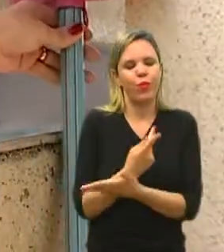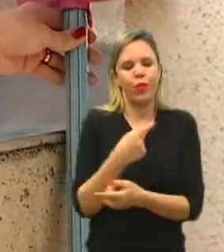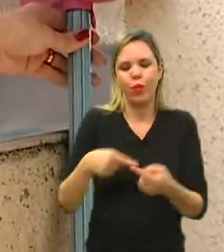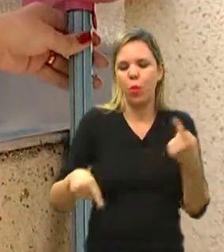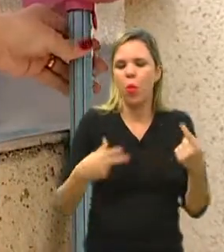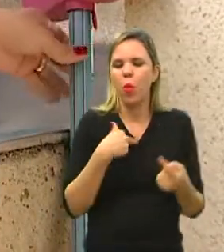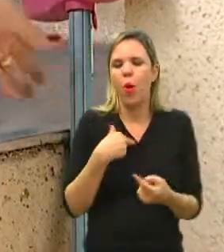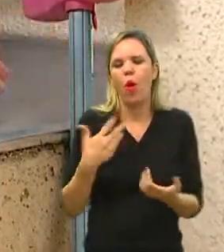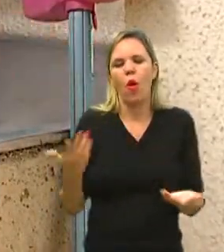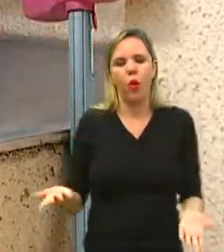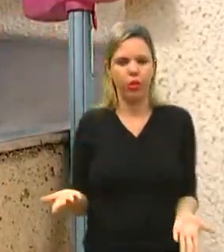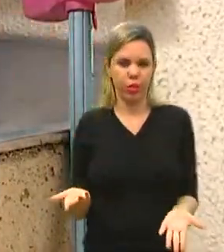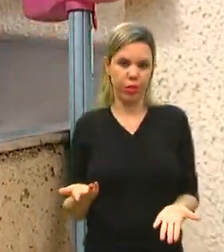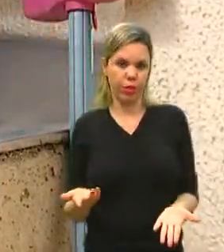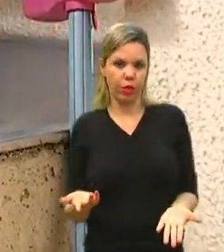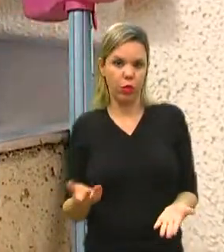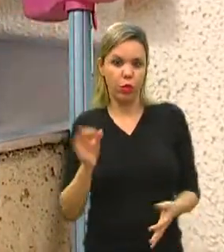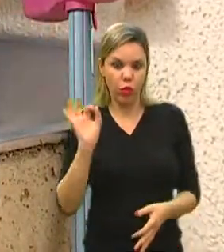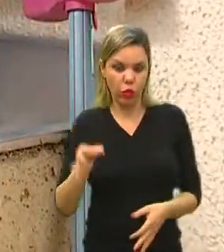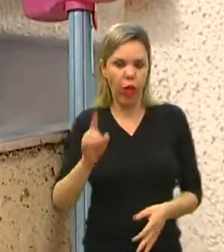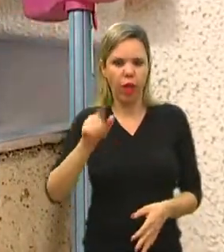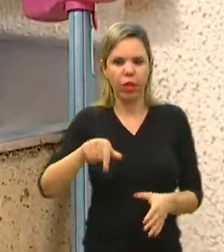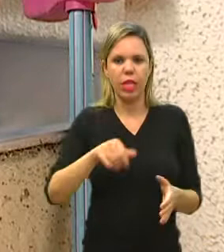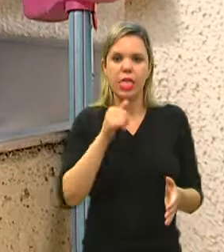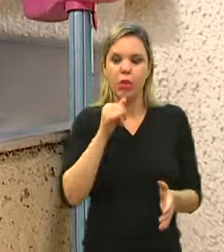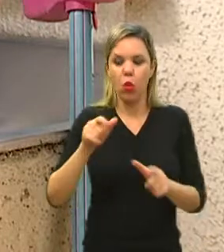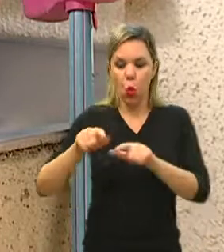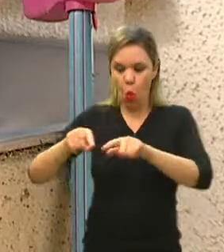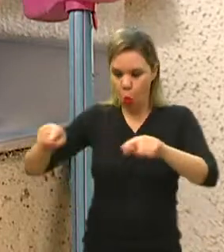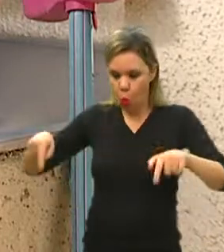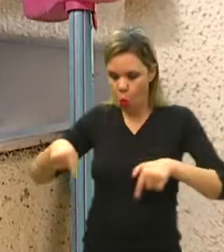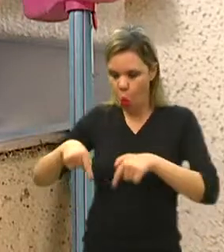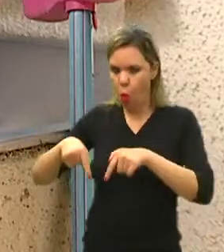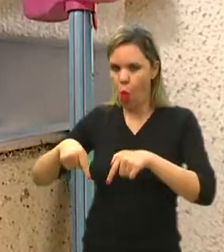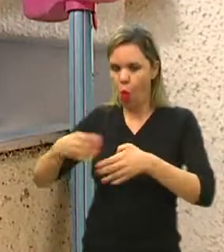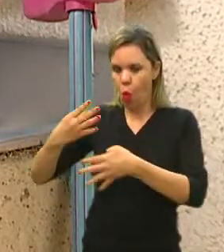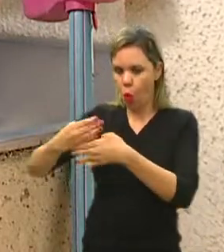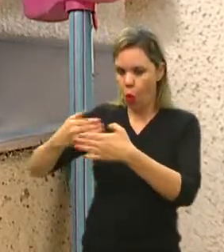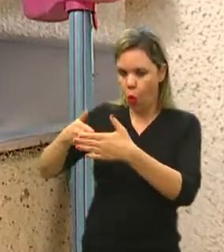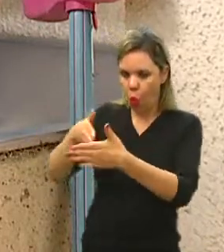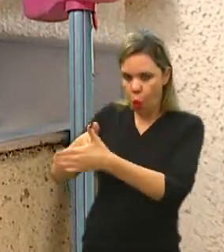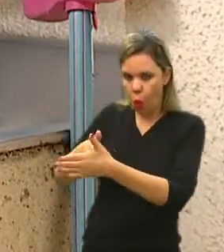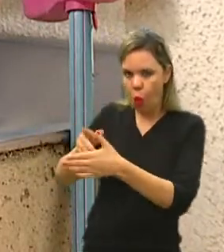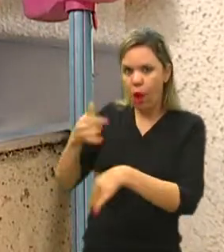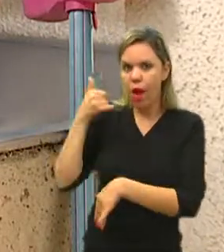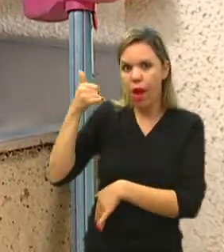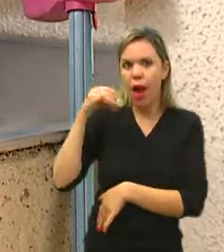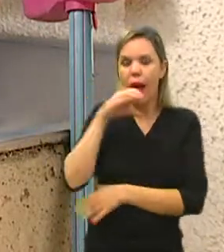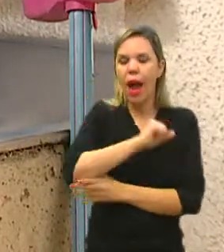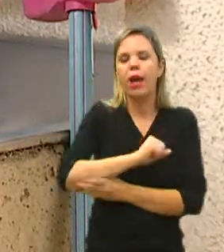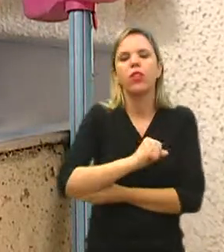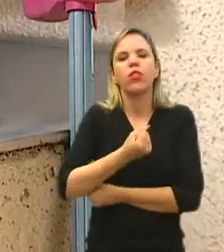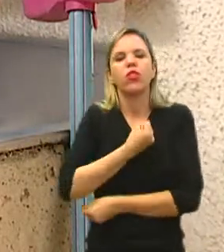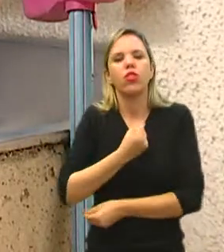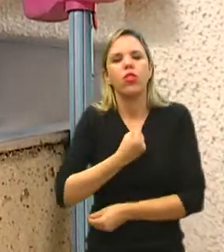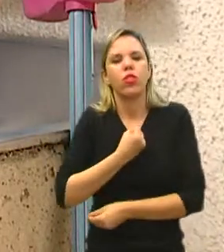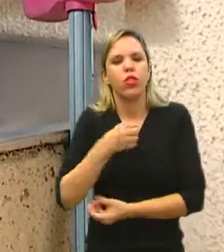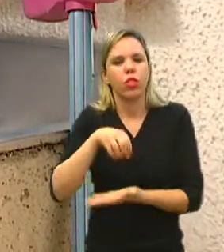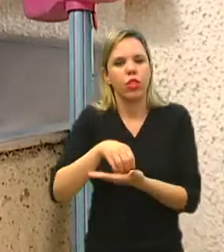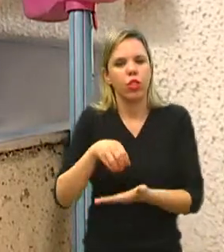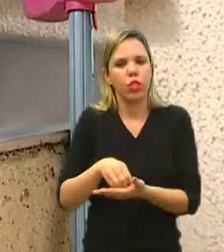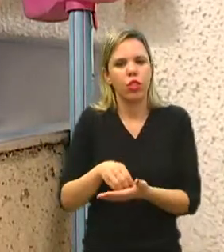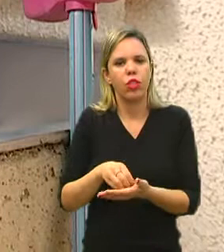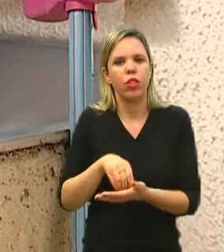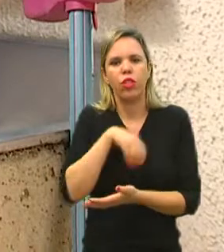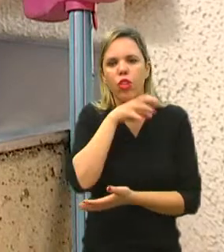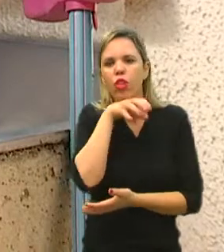atitude é considerada errada. O correto é isolar o local onde o morcego está e ligar imediatamente para o